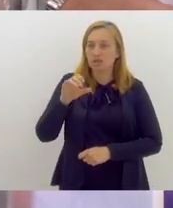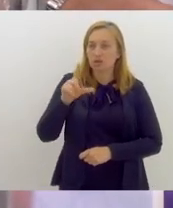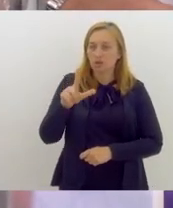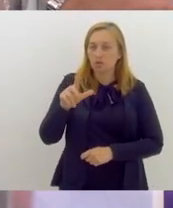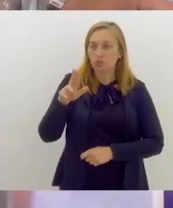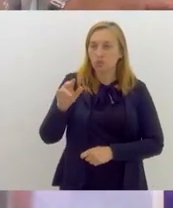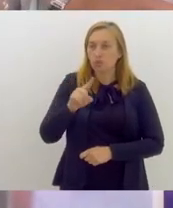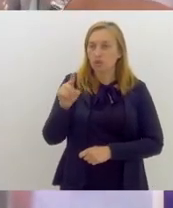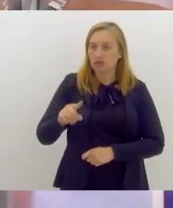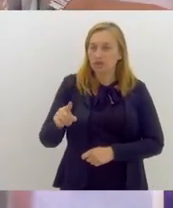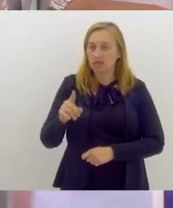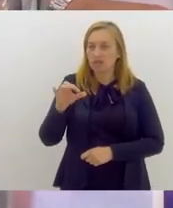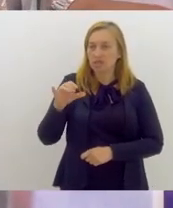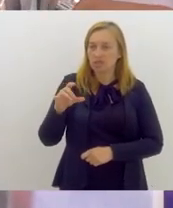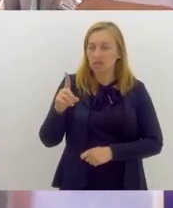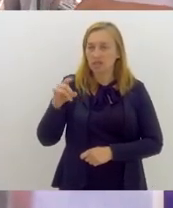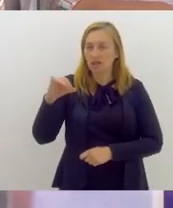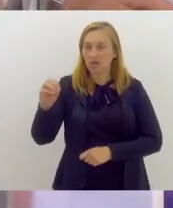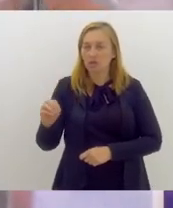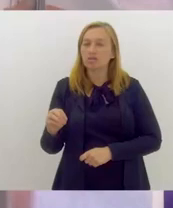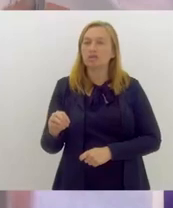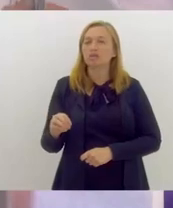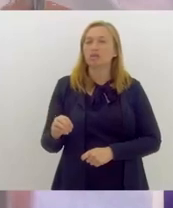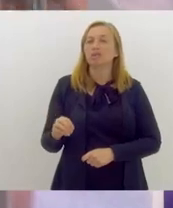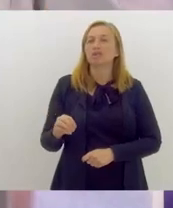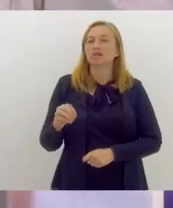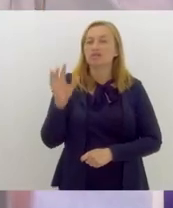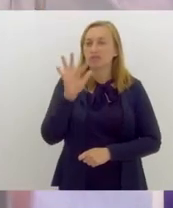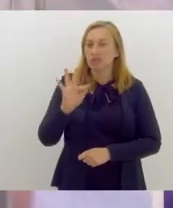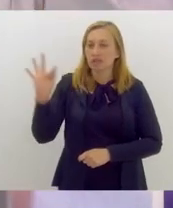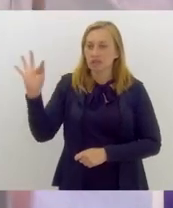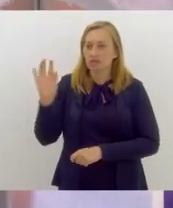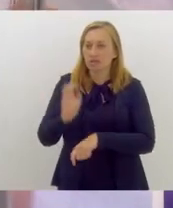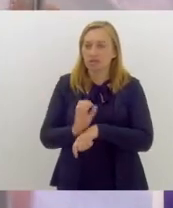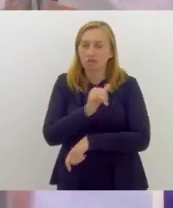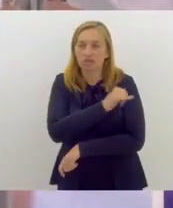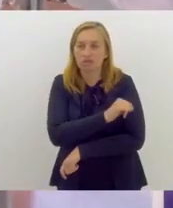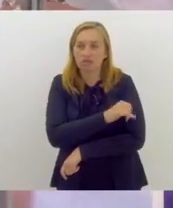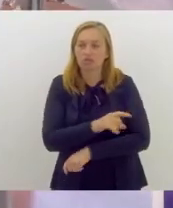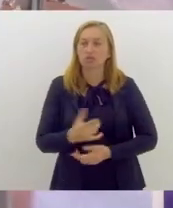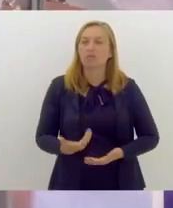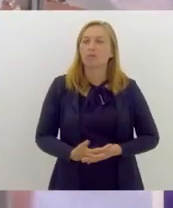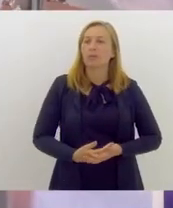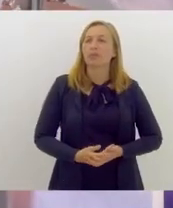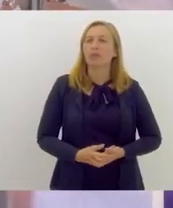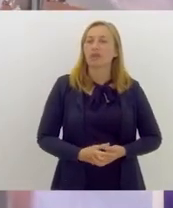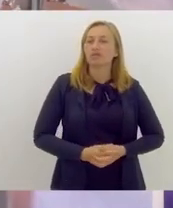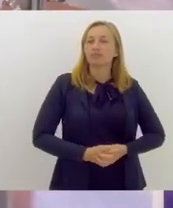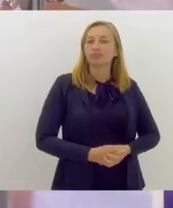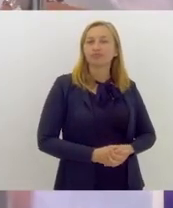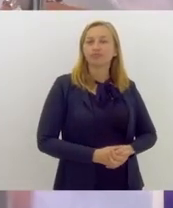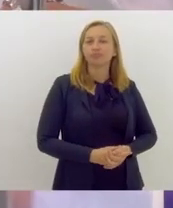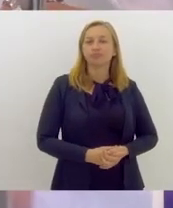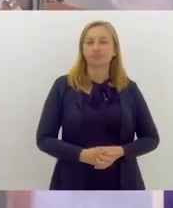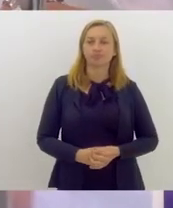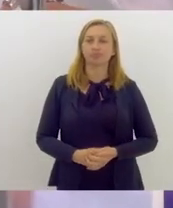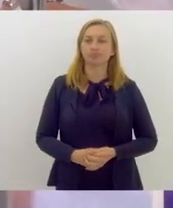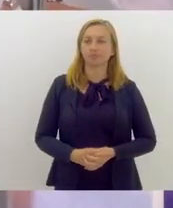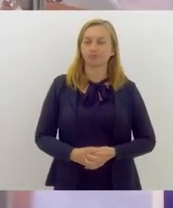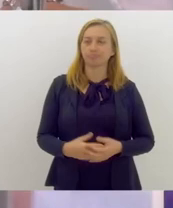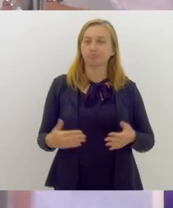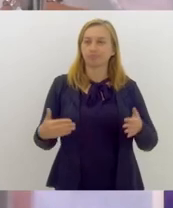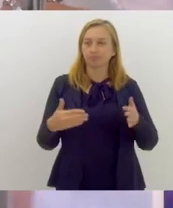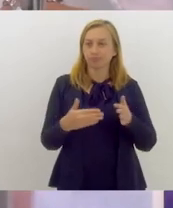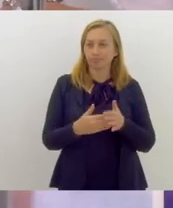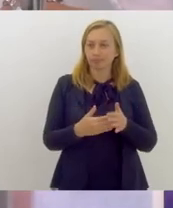de pescadores do Estado do Rio de Janeiro bem presente no que tange a fiberg até presente data